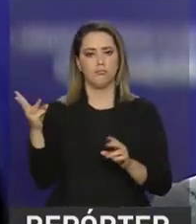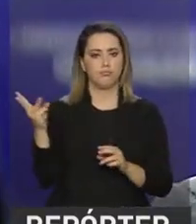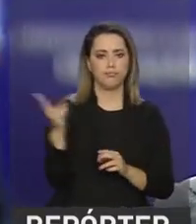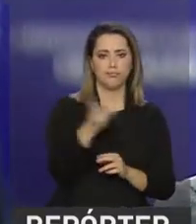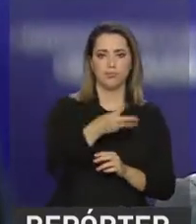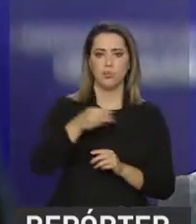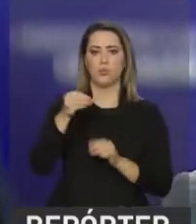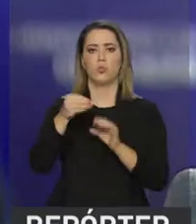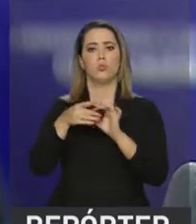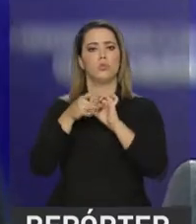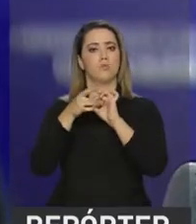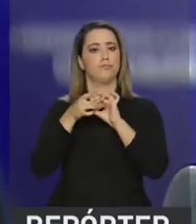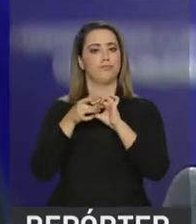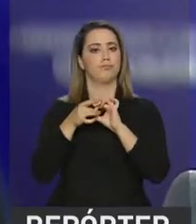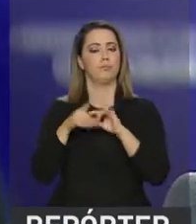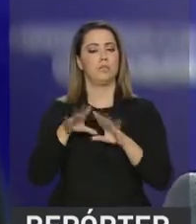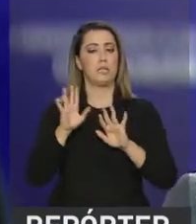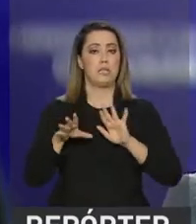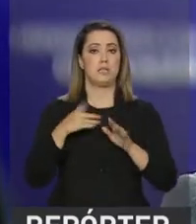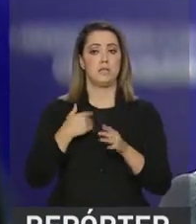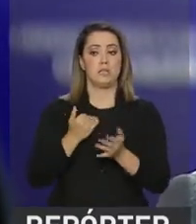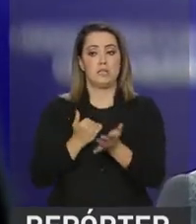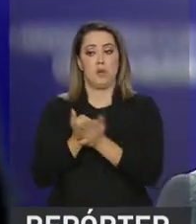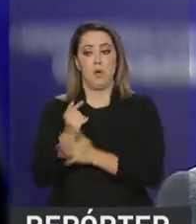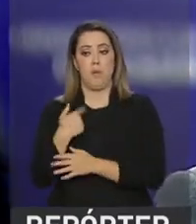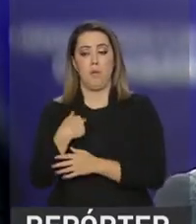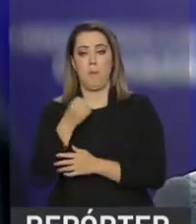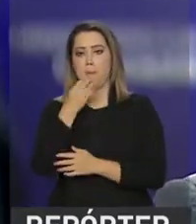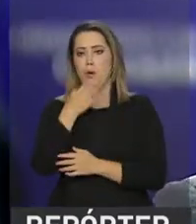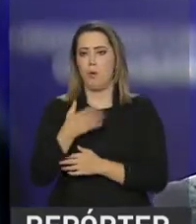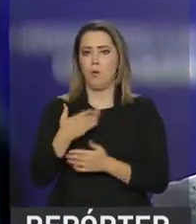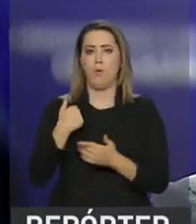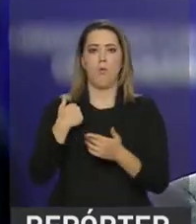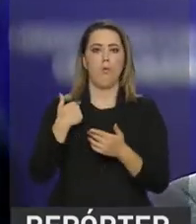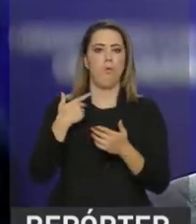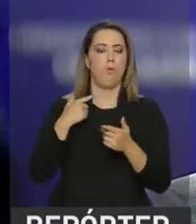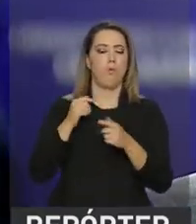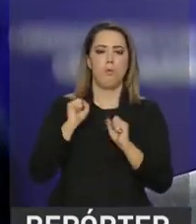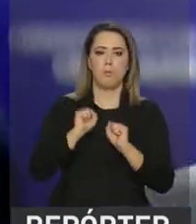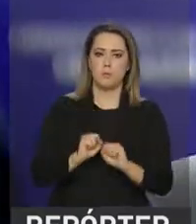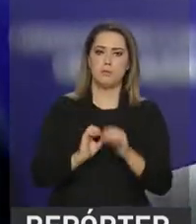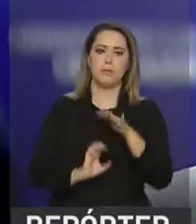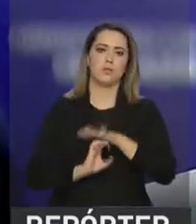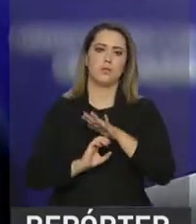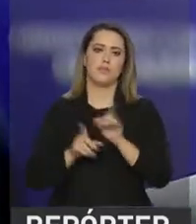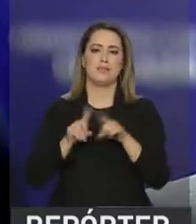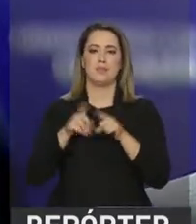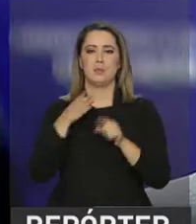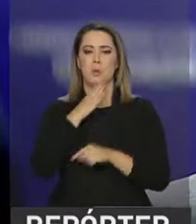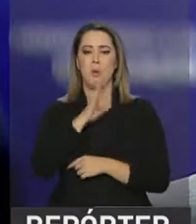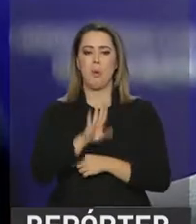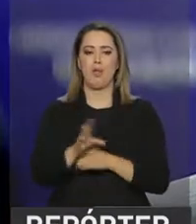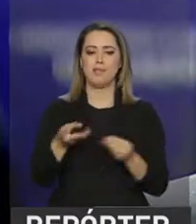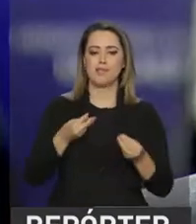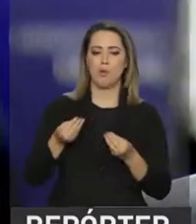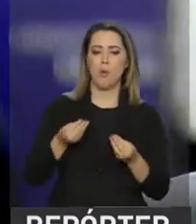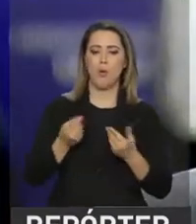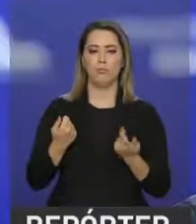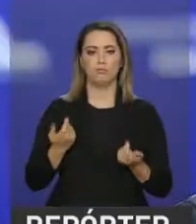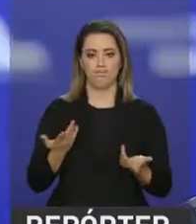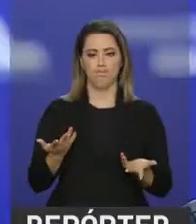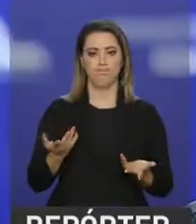às vezes intuitivamente tem uma ótima capacidade de empreender mas não tem o conhecimento necessário